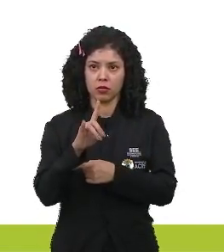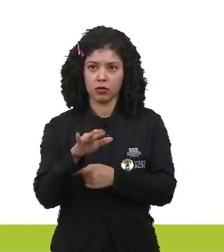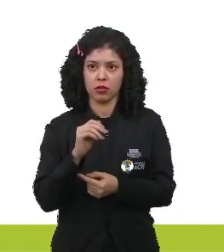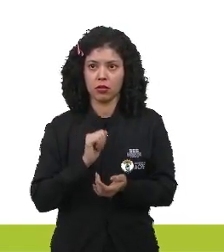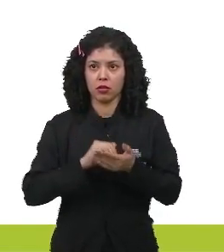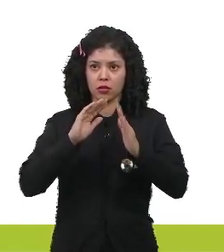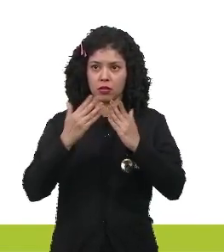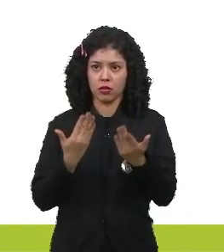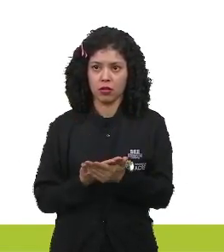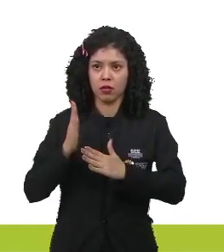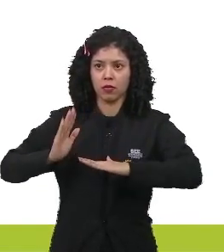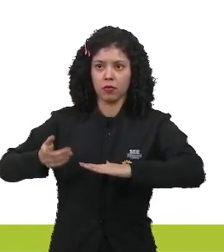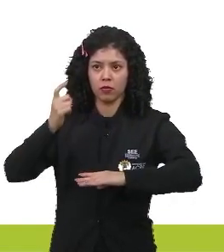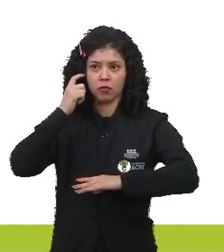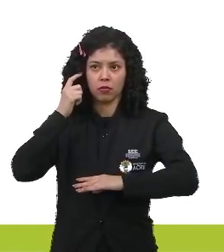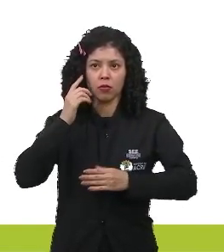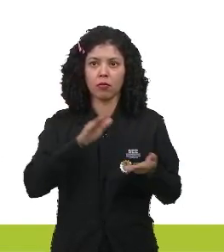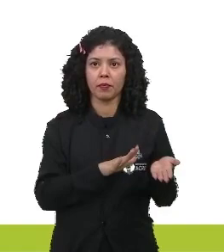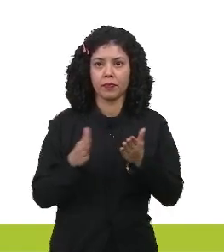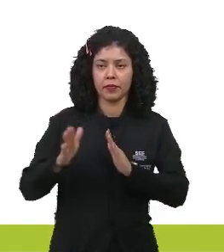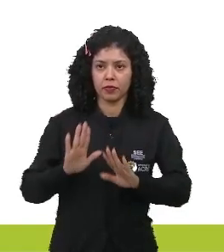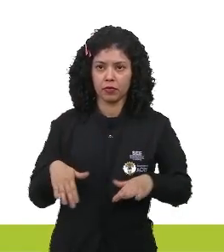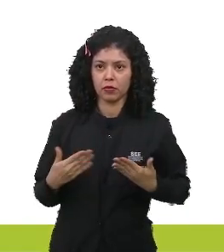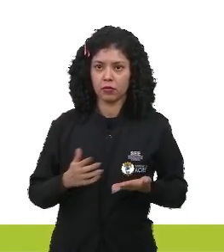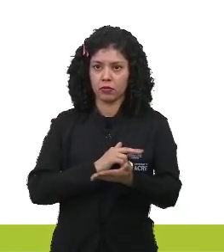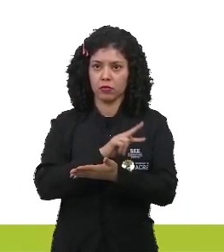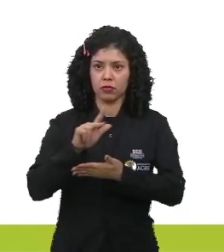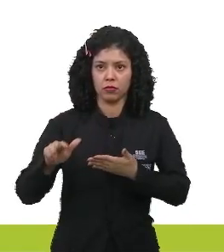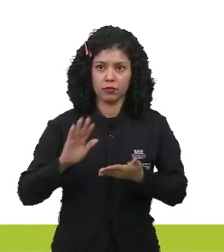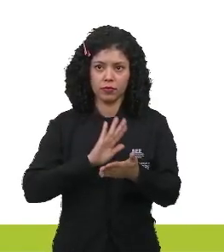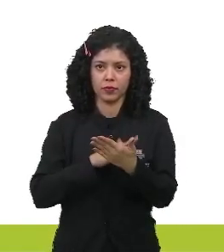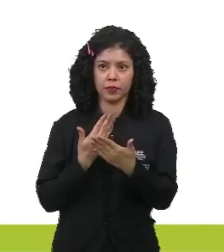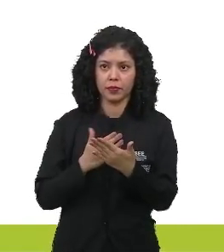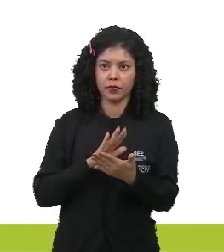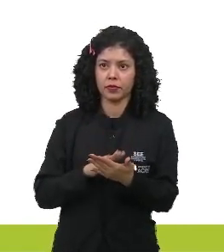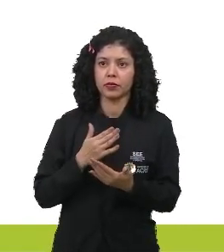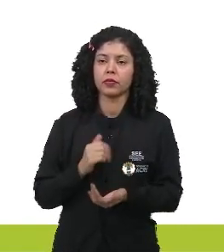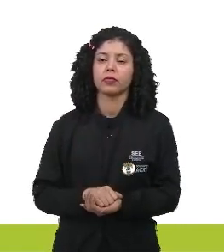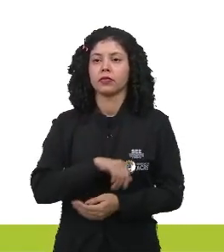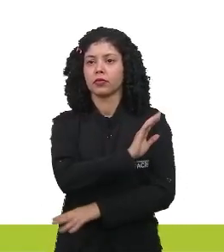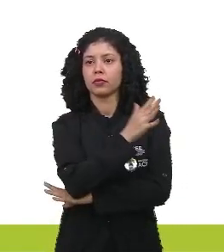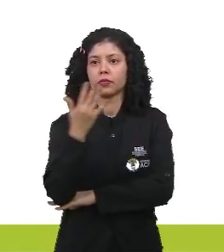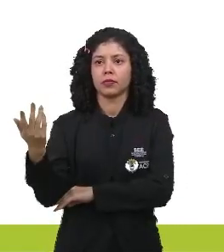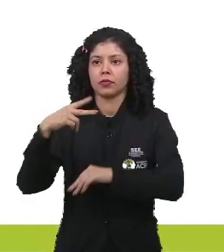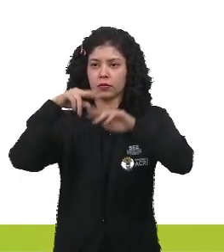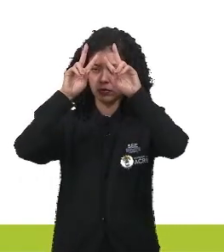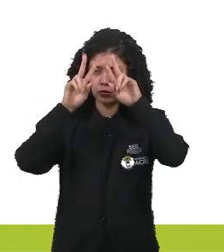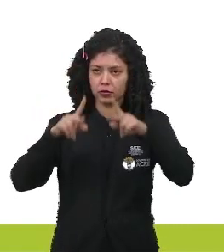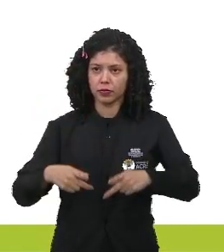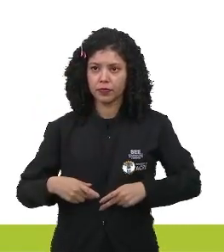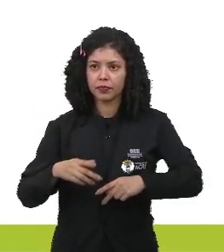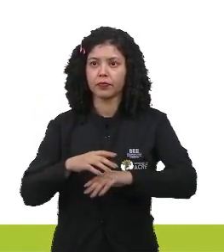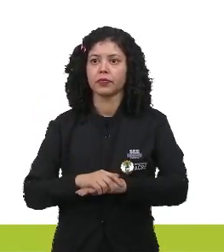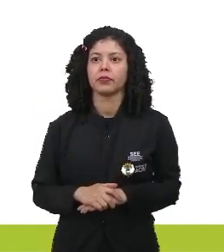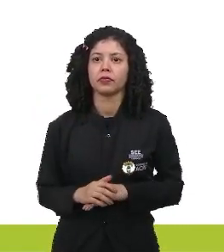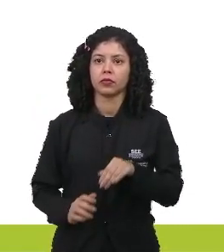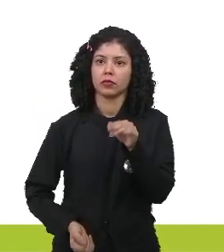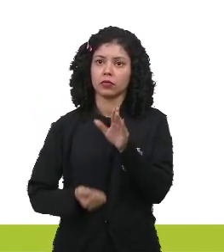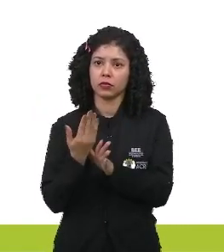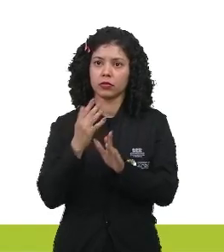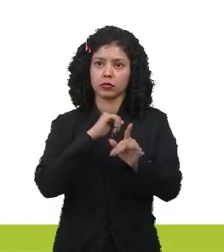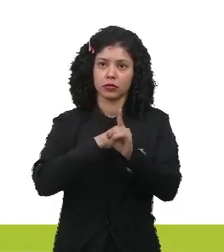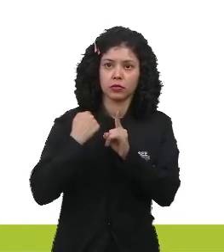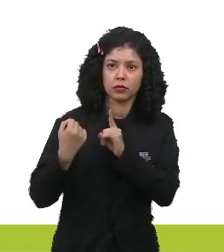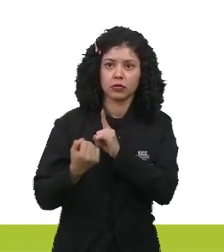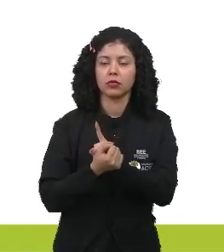contratualismo é uma escola Moderna de pensamento a partir da qual ah várias interpretações sobre a natureza